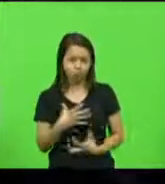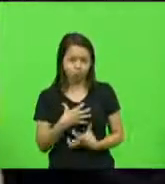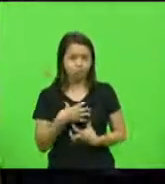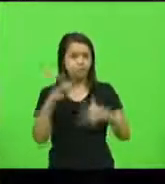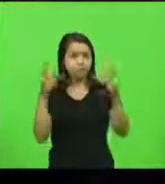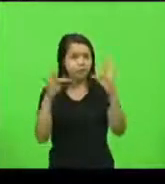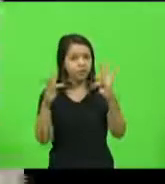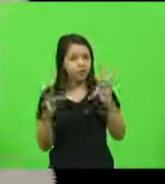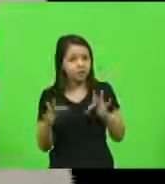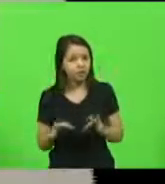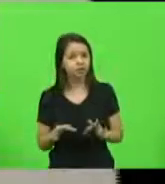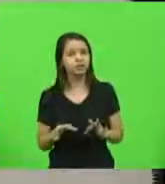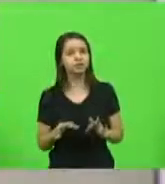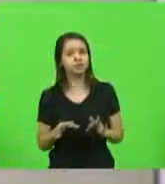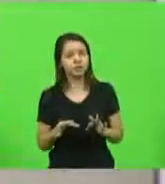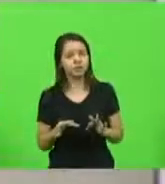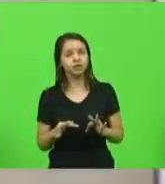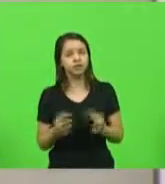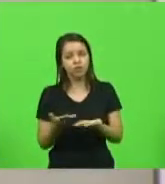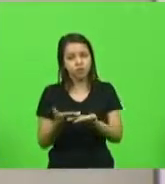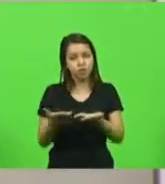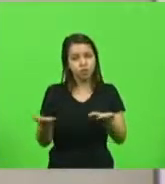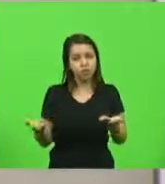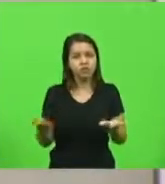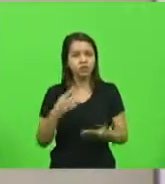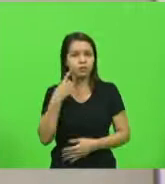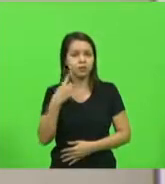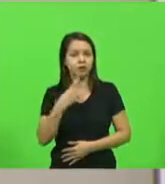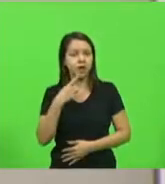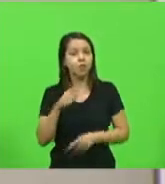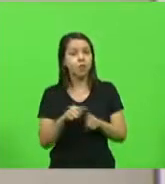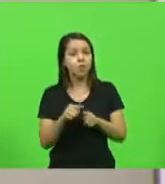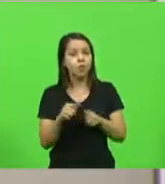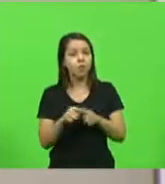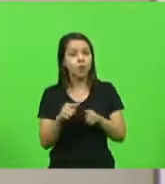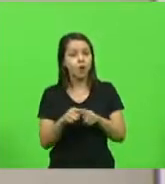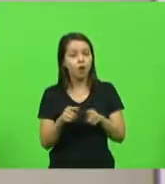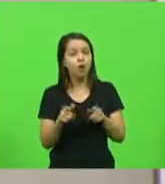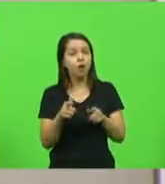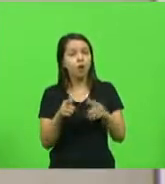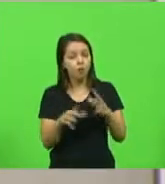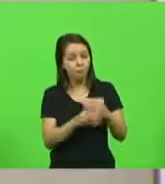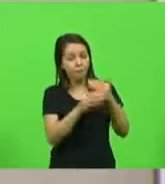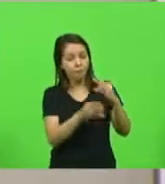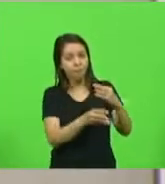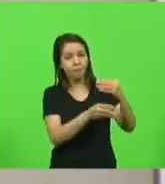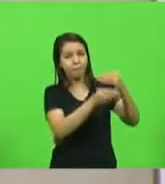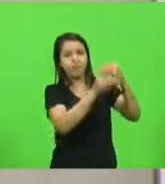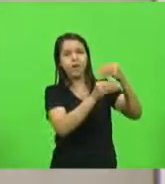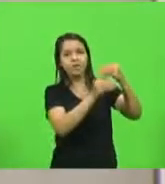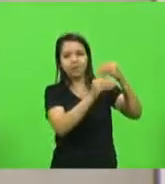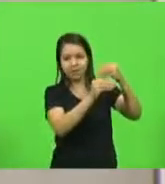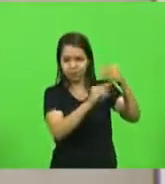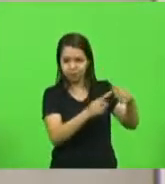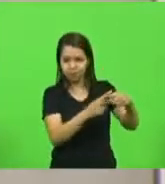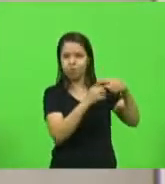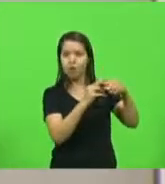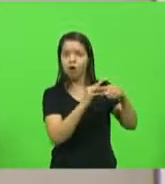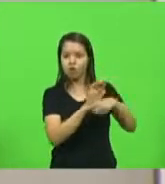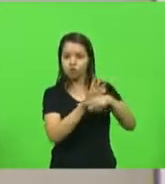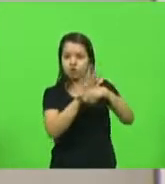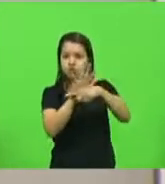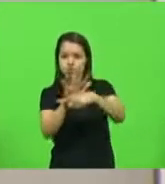pelo cumprimento das nossas emendas impositivas, porque estas emendas, elas levam à sociedade, elas levam aos